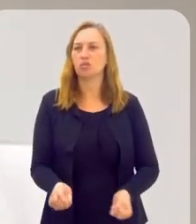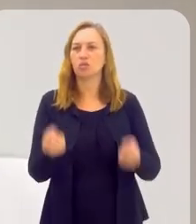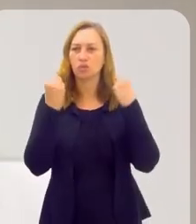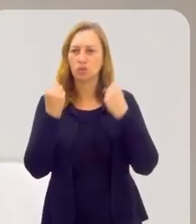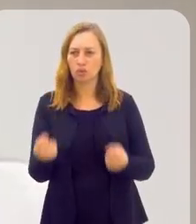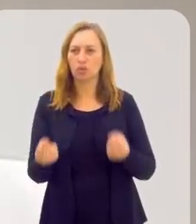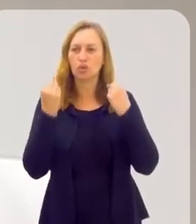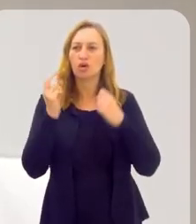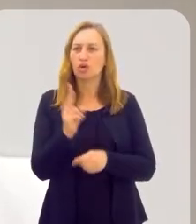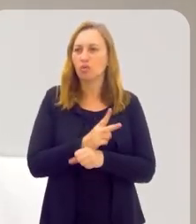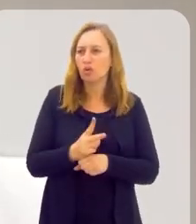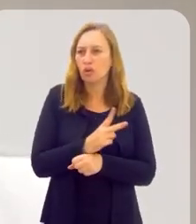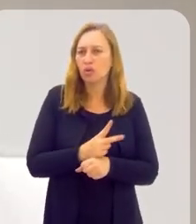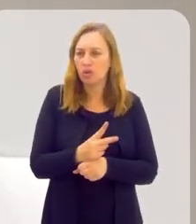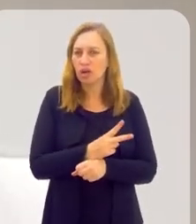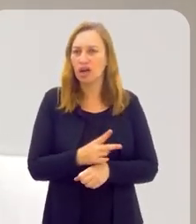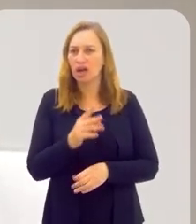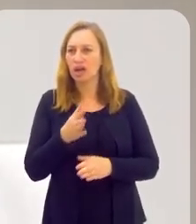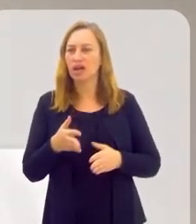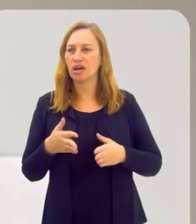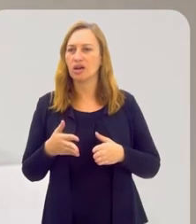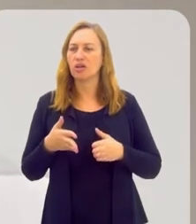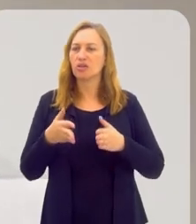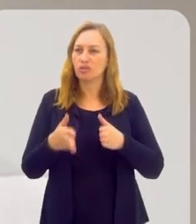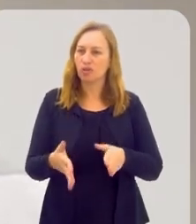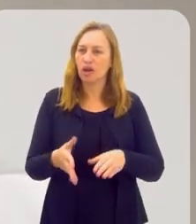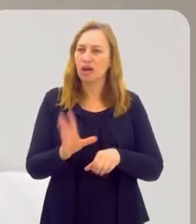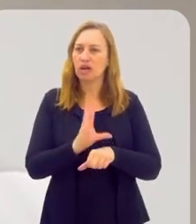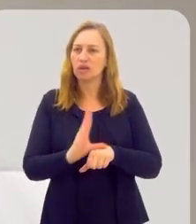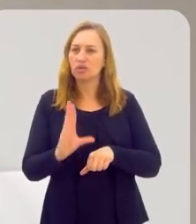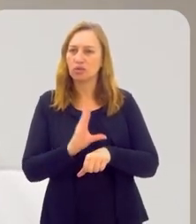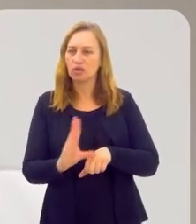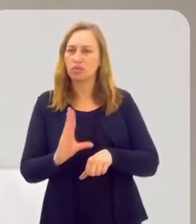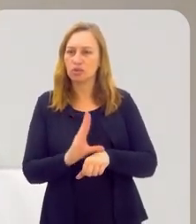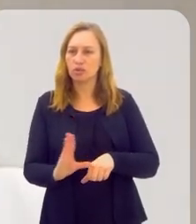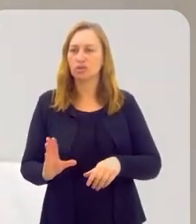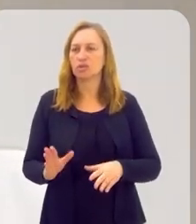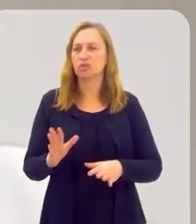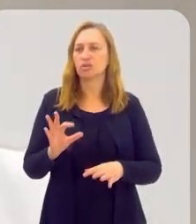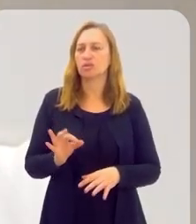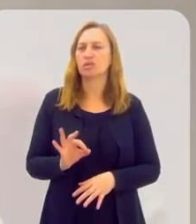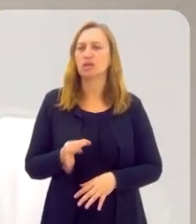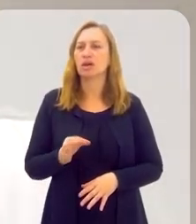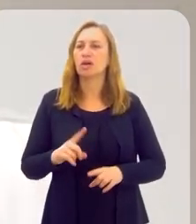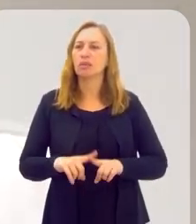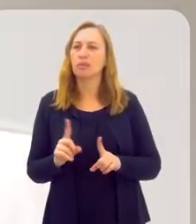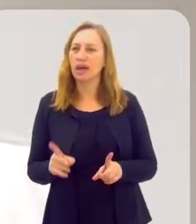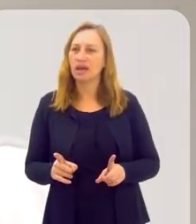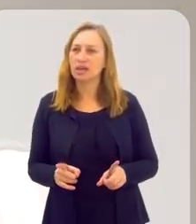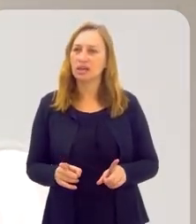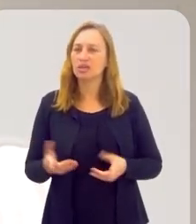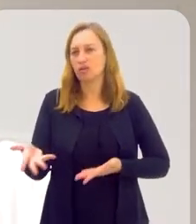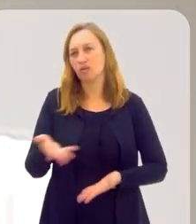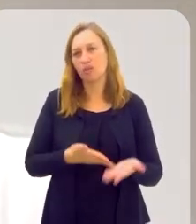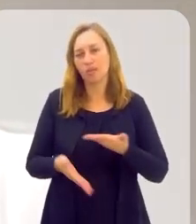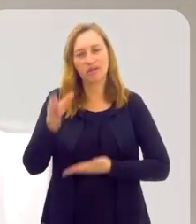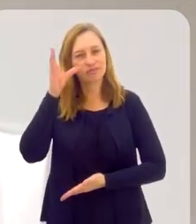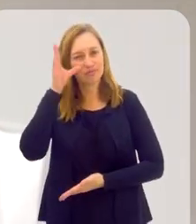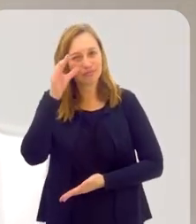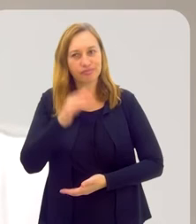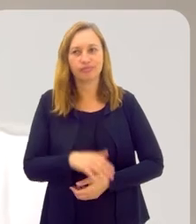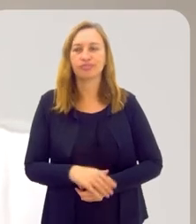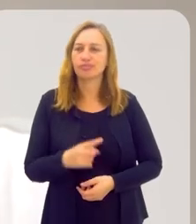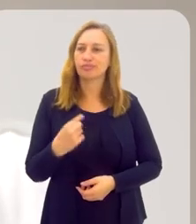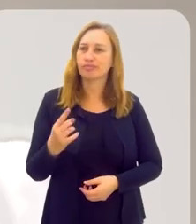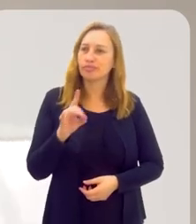físico a procurar formação específica nesta área para trabalhar especificamente com pessoas com deficiência. Mas, deixem-me partilhar uma